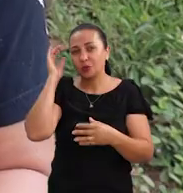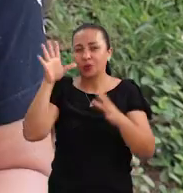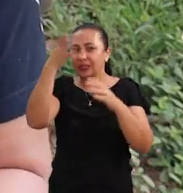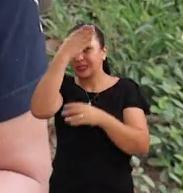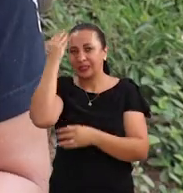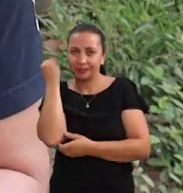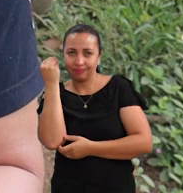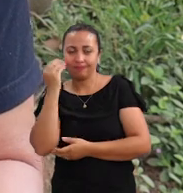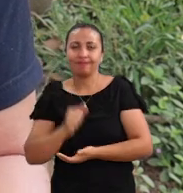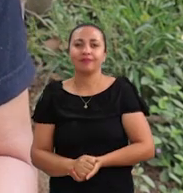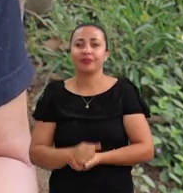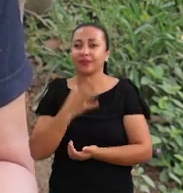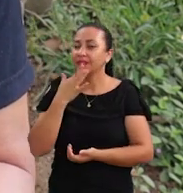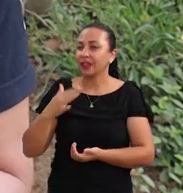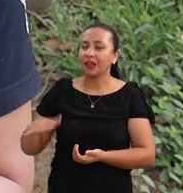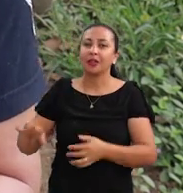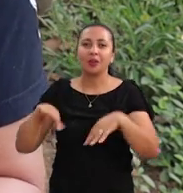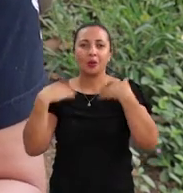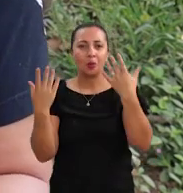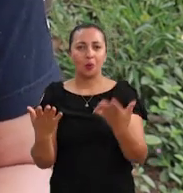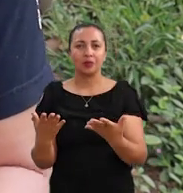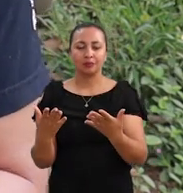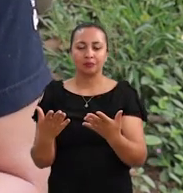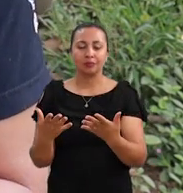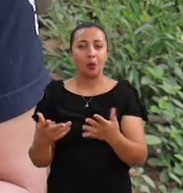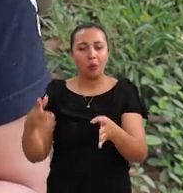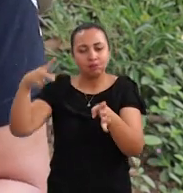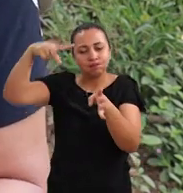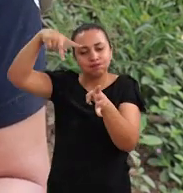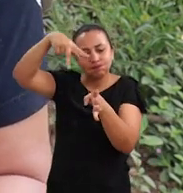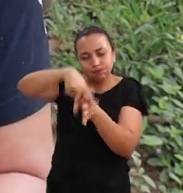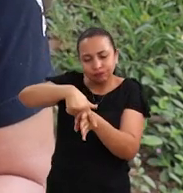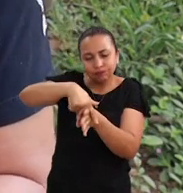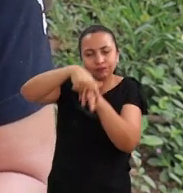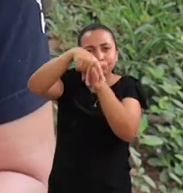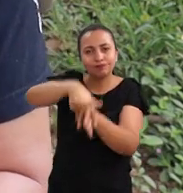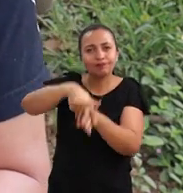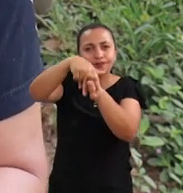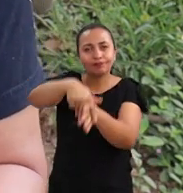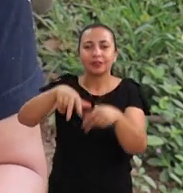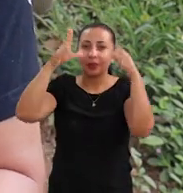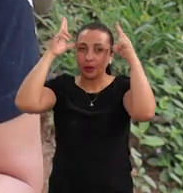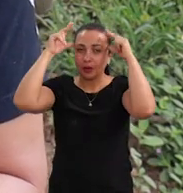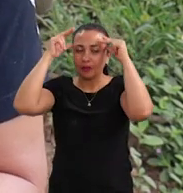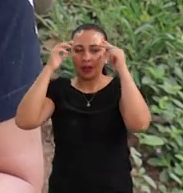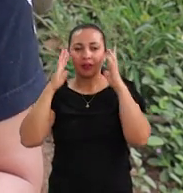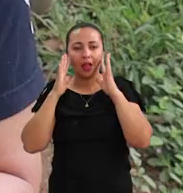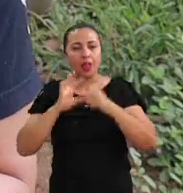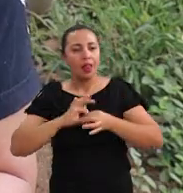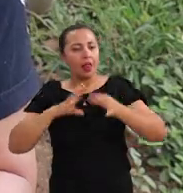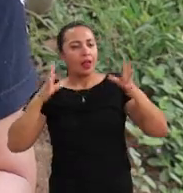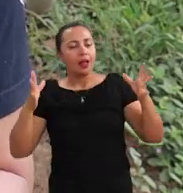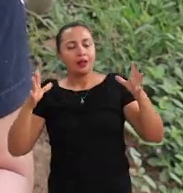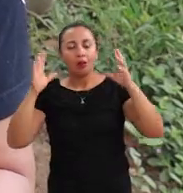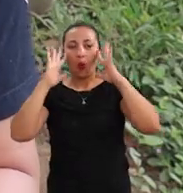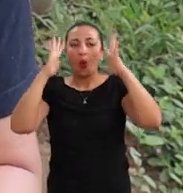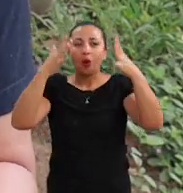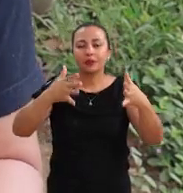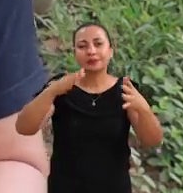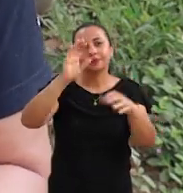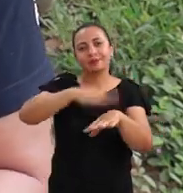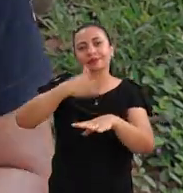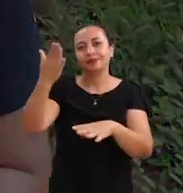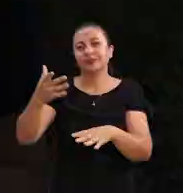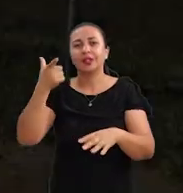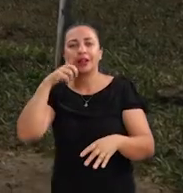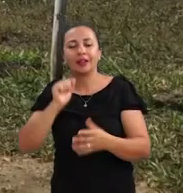esquecidas. A criança, no momento que ela monta no cavalo, ela se sente livre e se concentra mais. Então, ela ganha